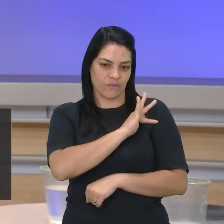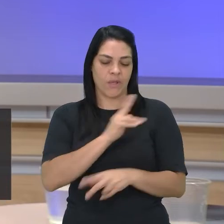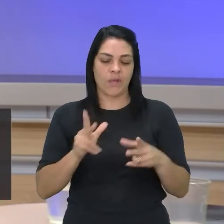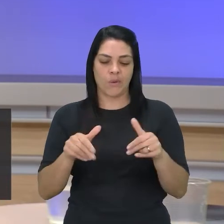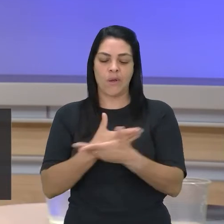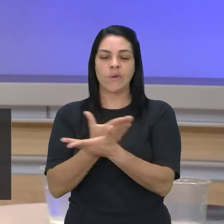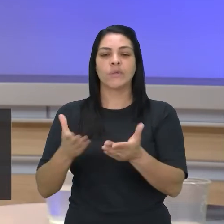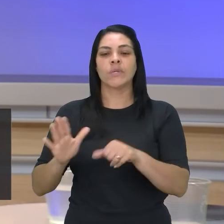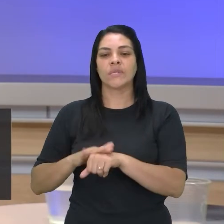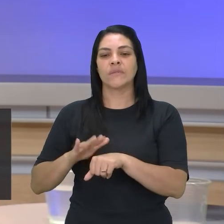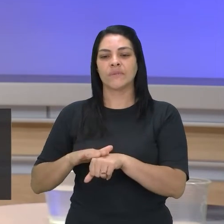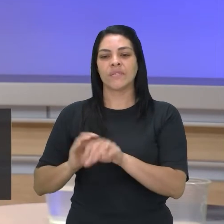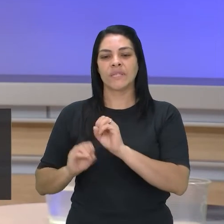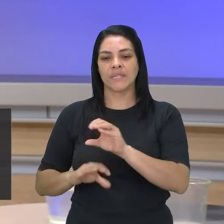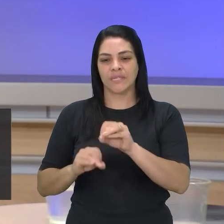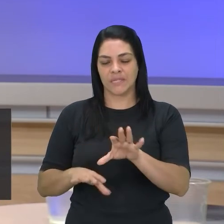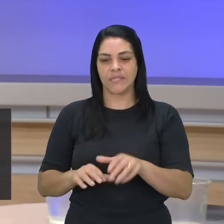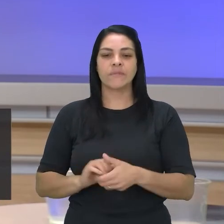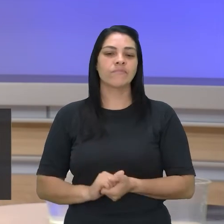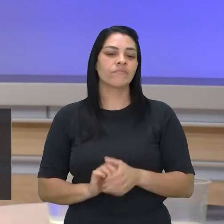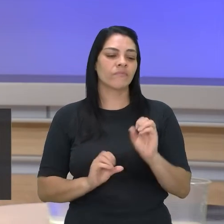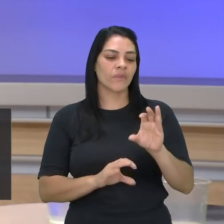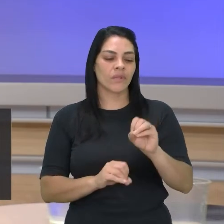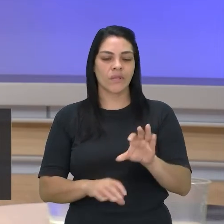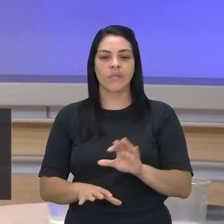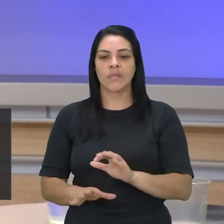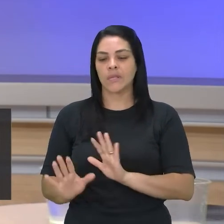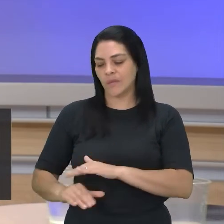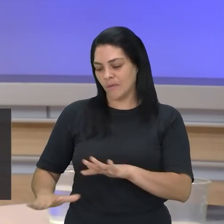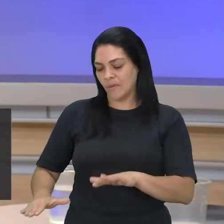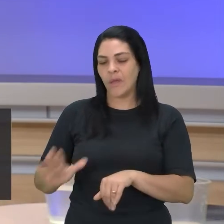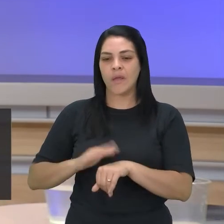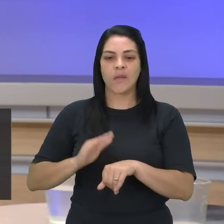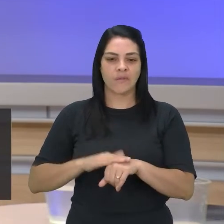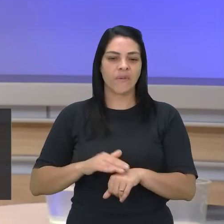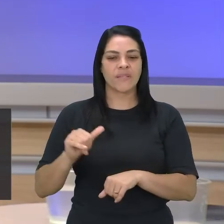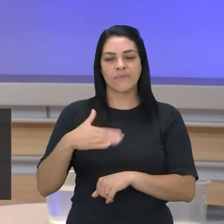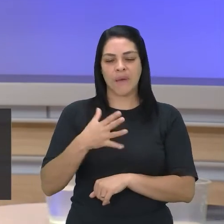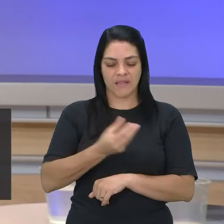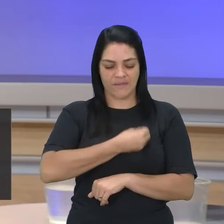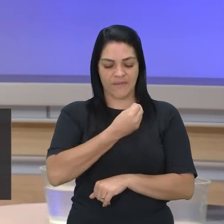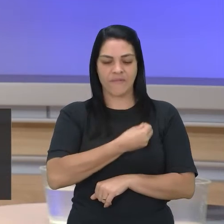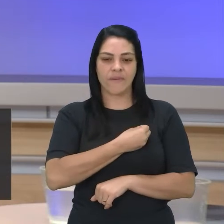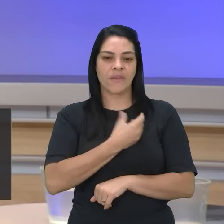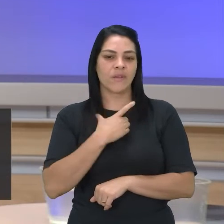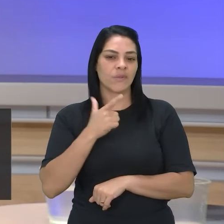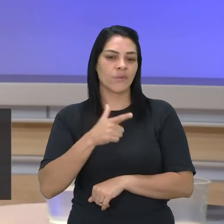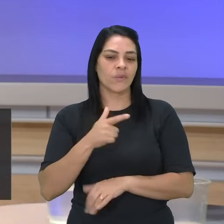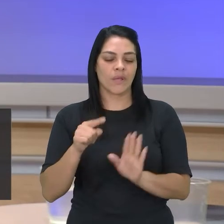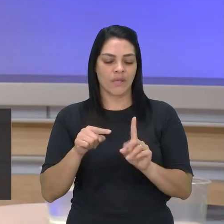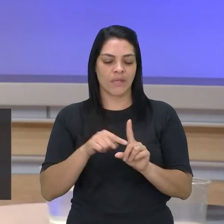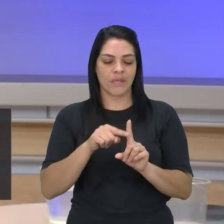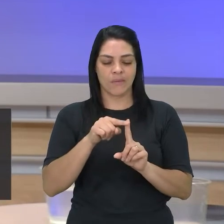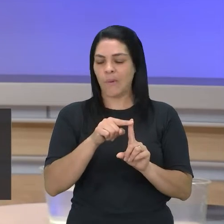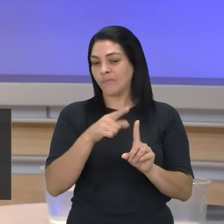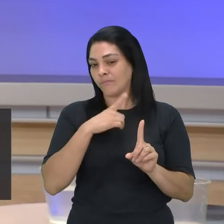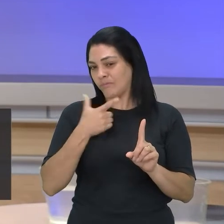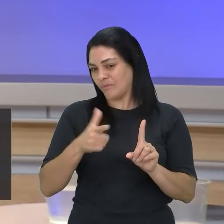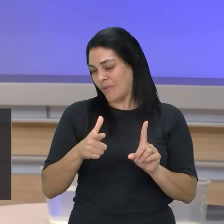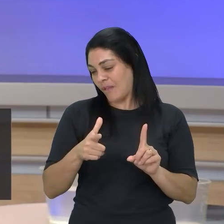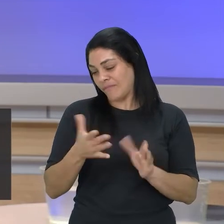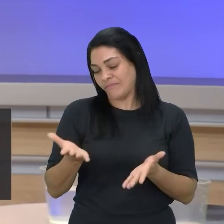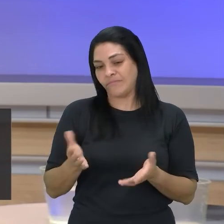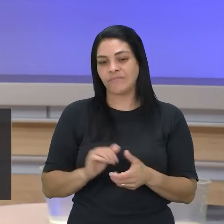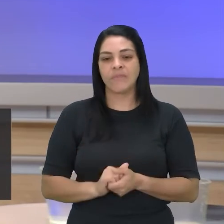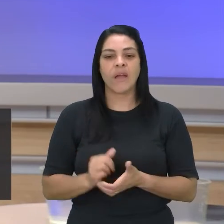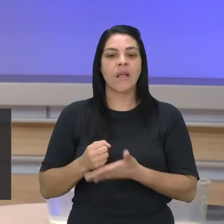fazendo, né? Na educação infantil, a gente faz muito mais vivência, a gente não leva termômetro, por exemplo, né? e a